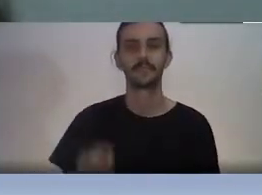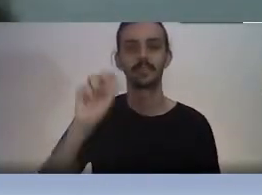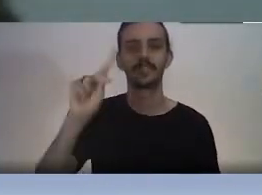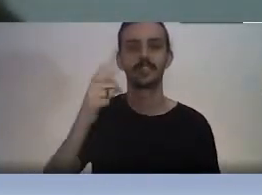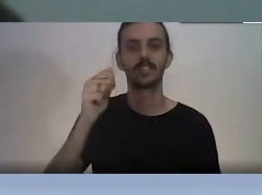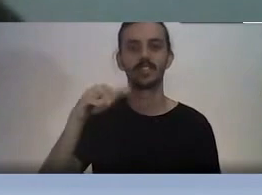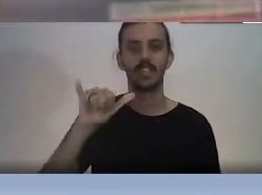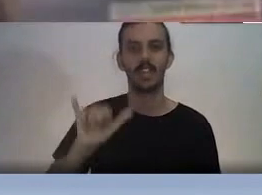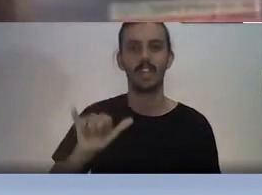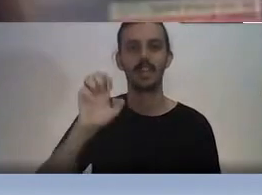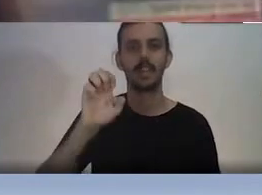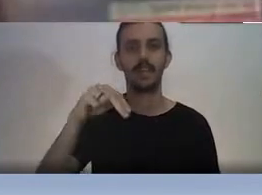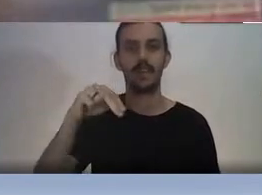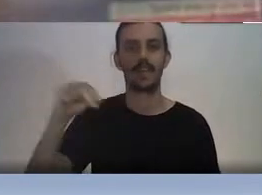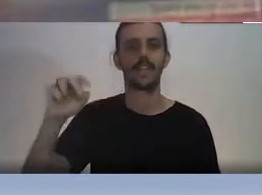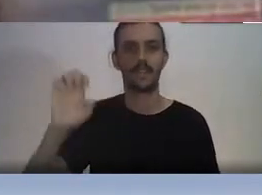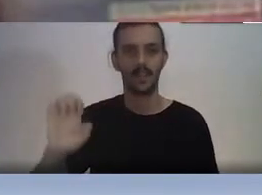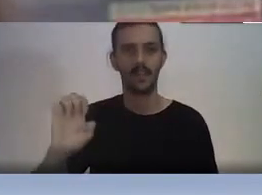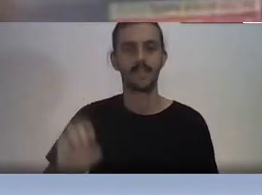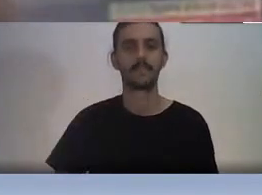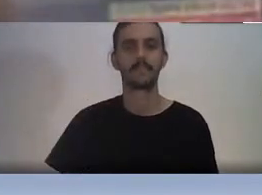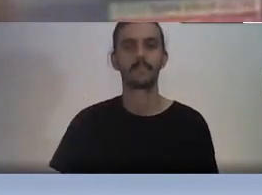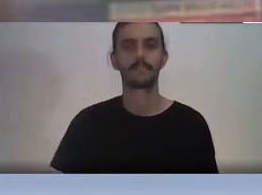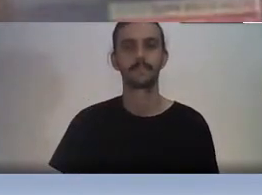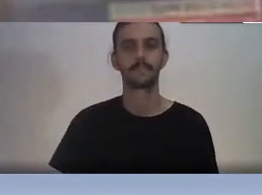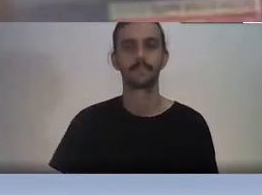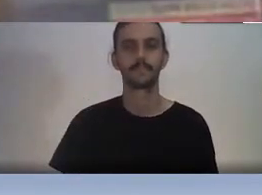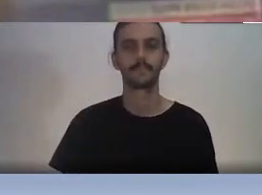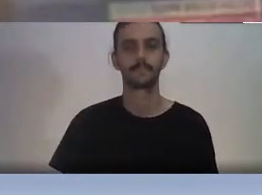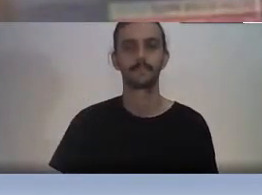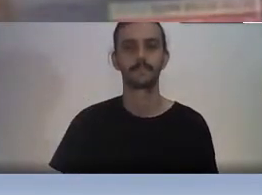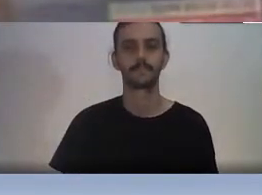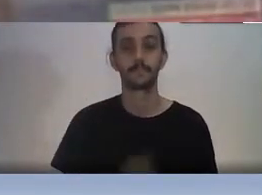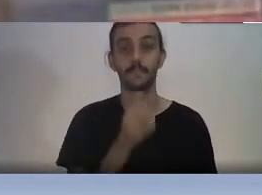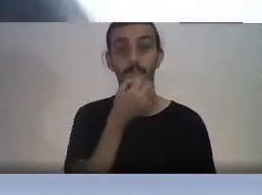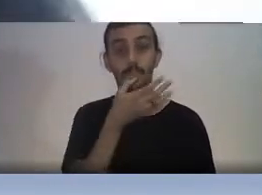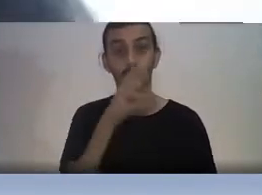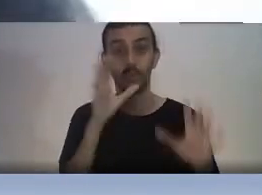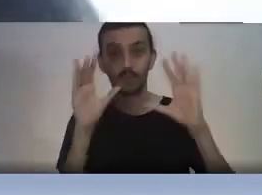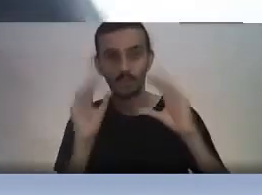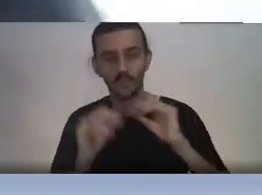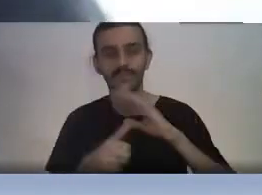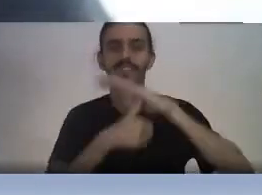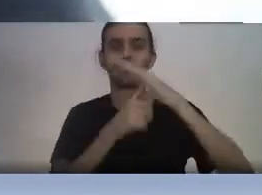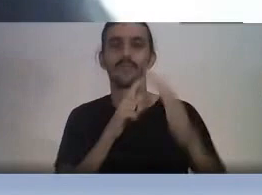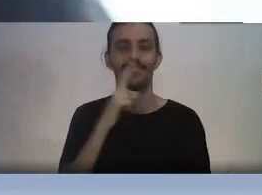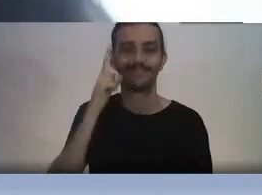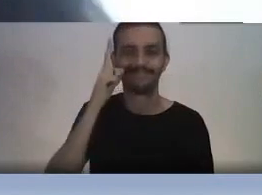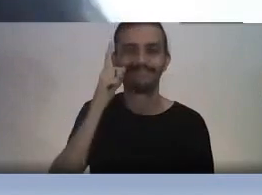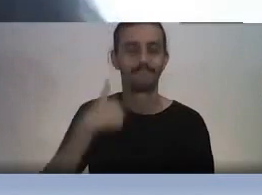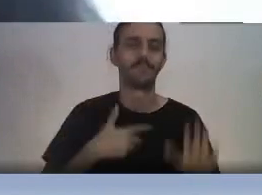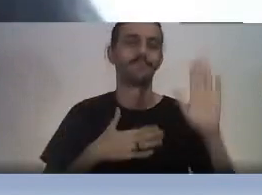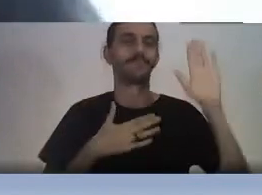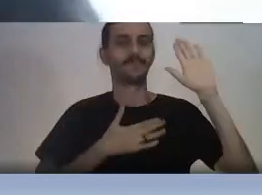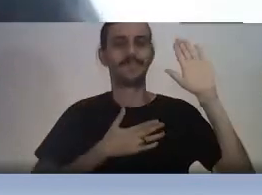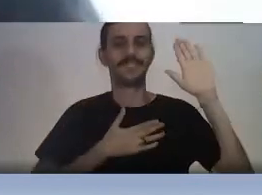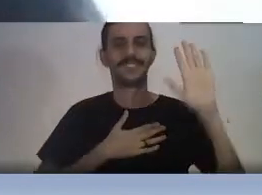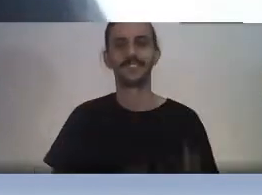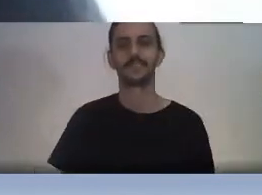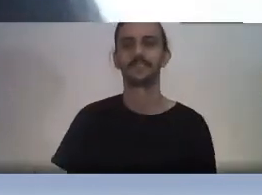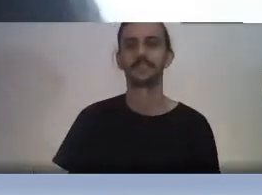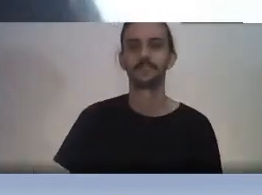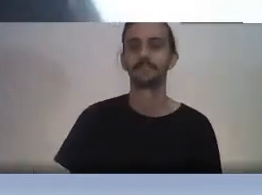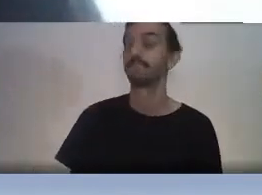Chayene Silveira Rottermel. Boa noite, reitora Lúcia. Assim eu prometo. Eu